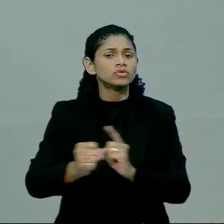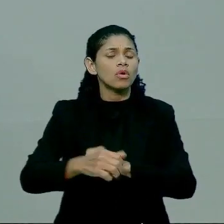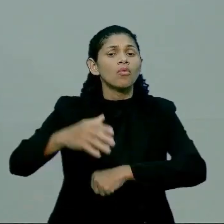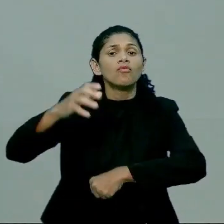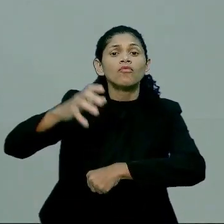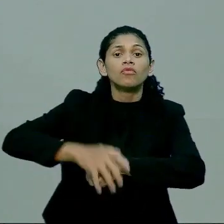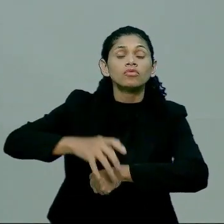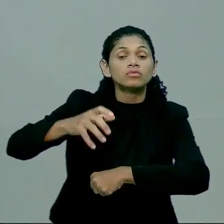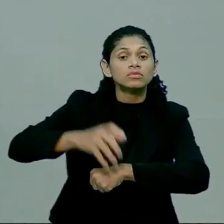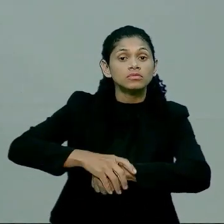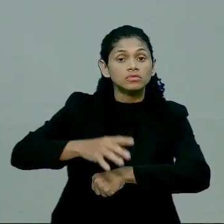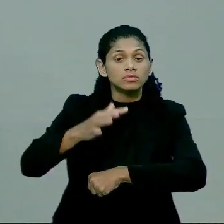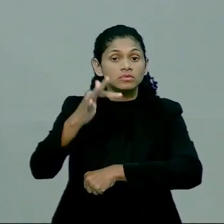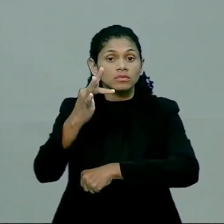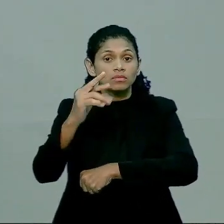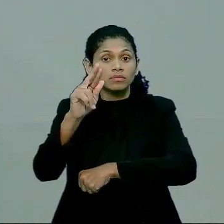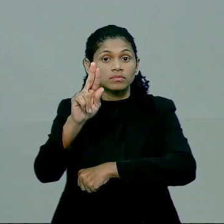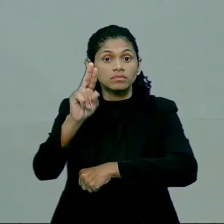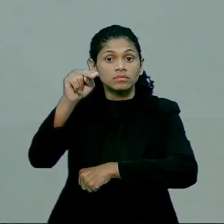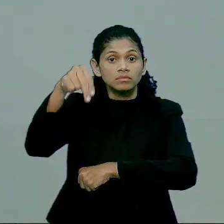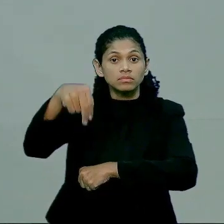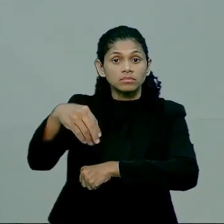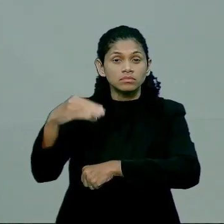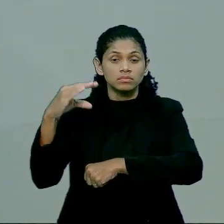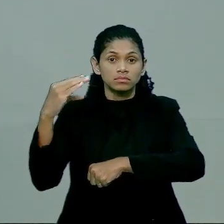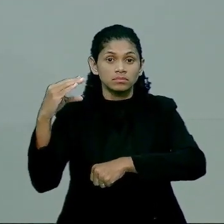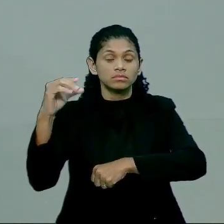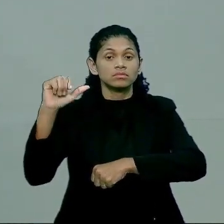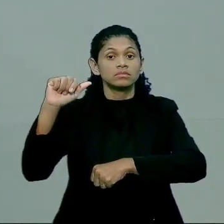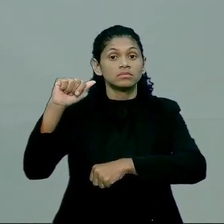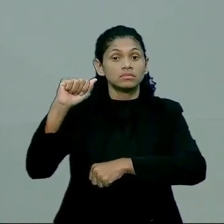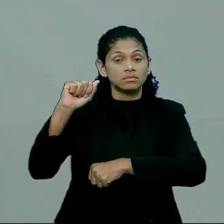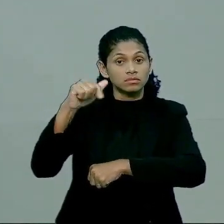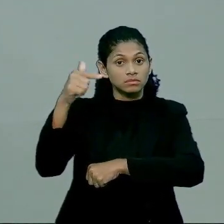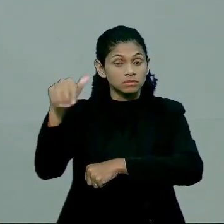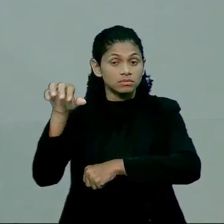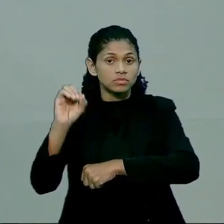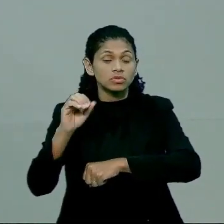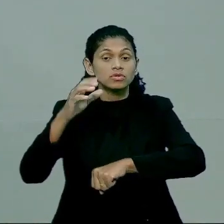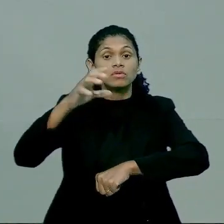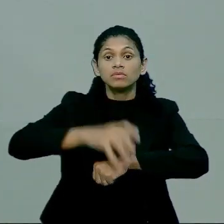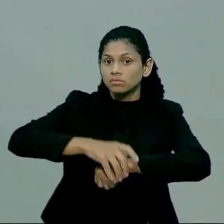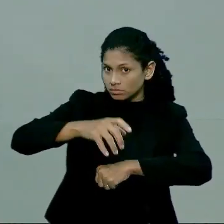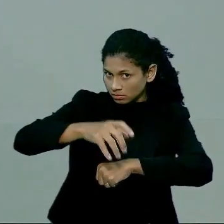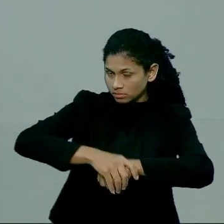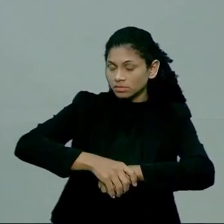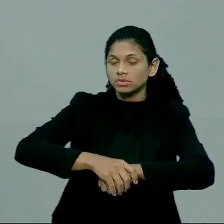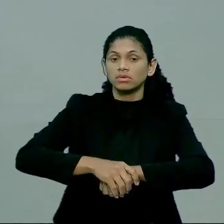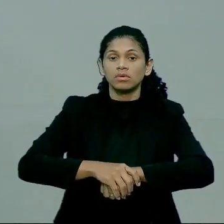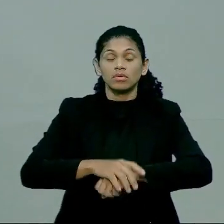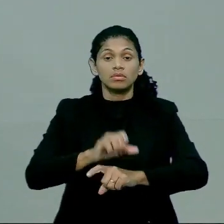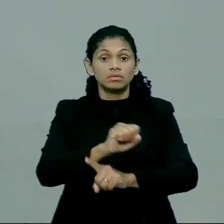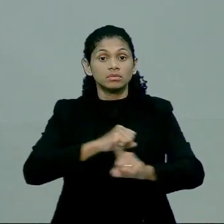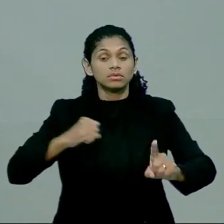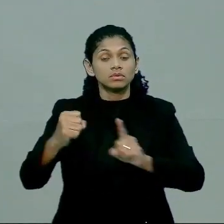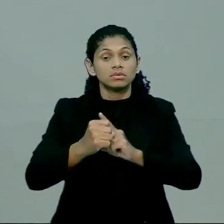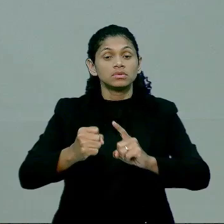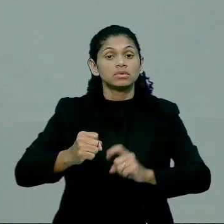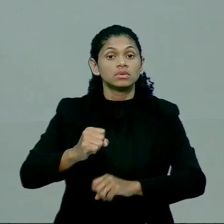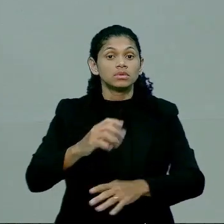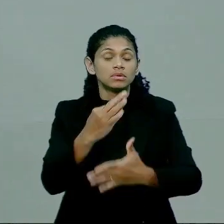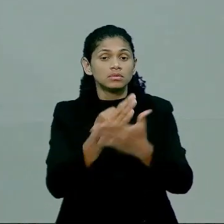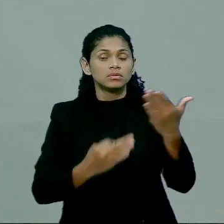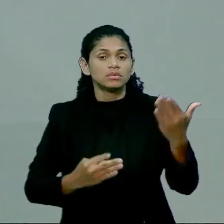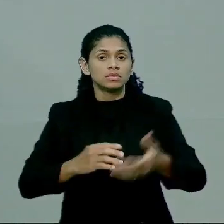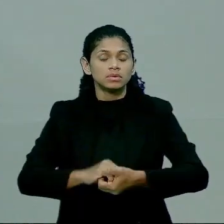do outro lado da telinha pensa função as social sociedade não é uma função para a sociedade você vai fazendo essa relação